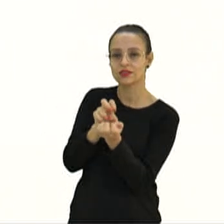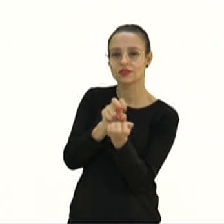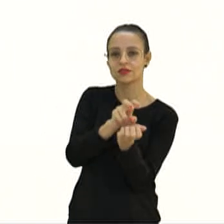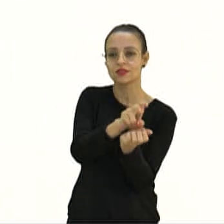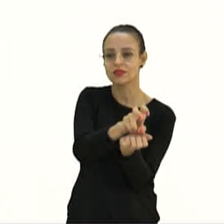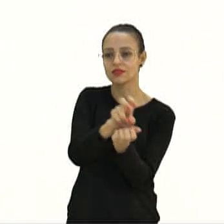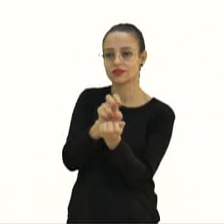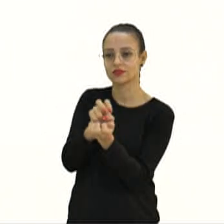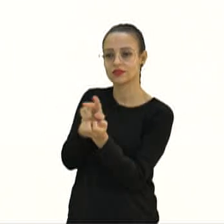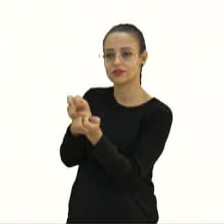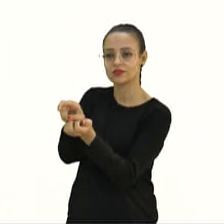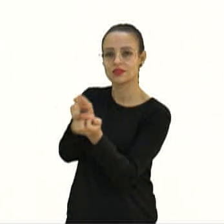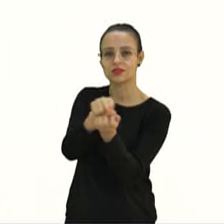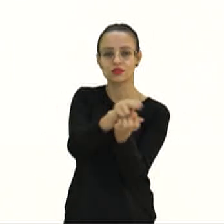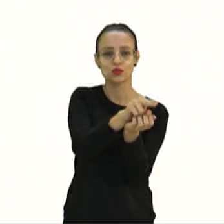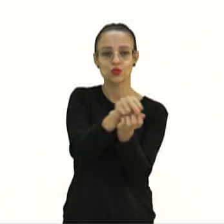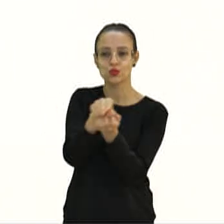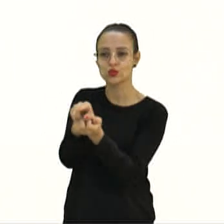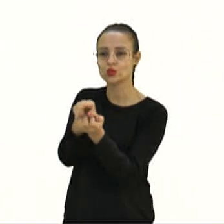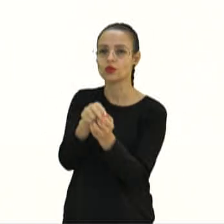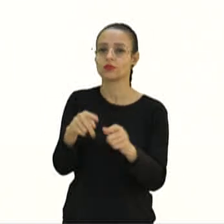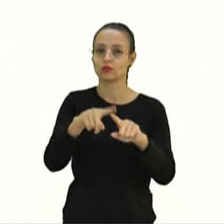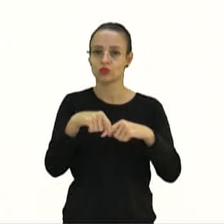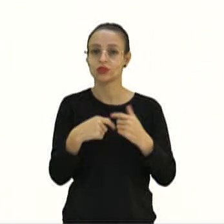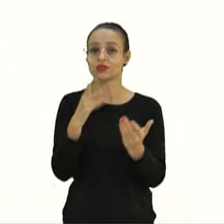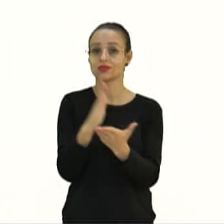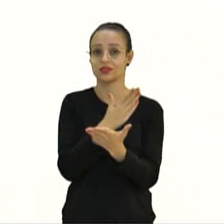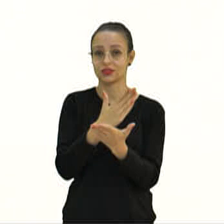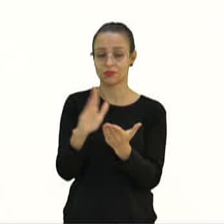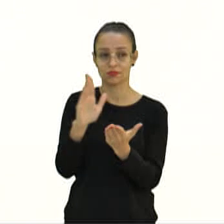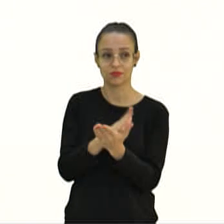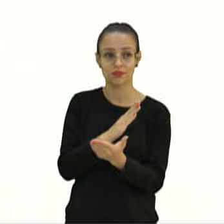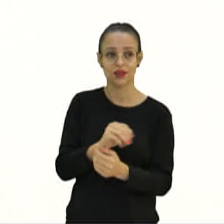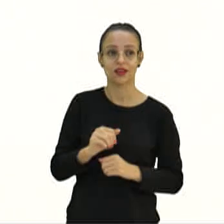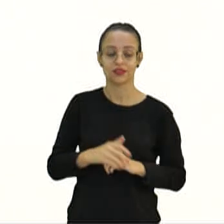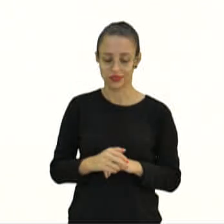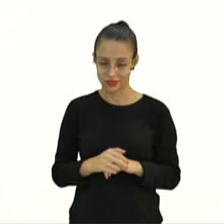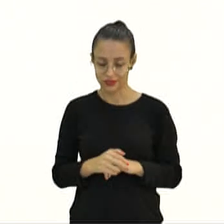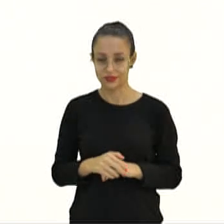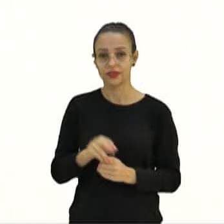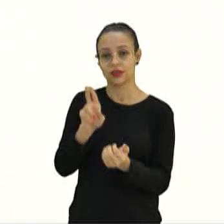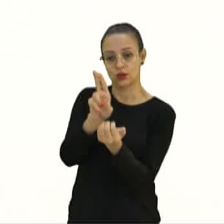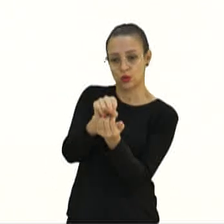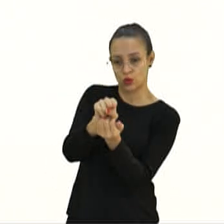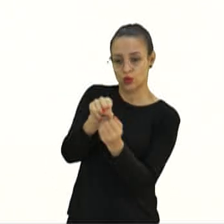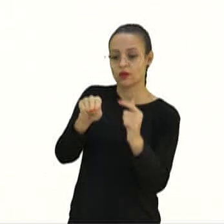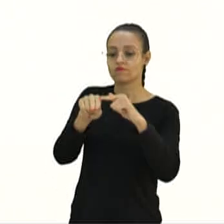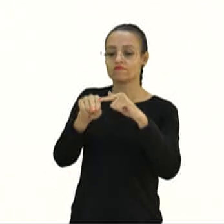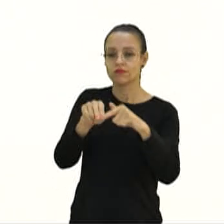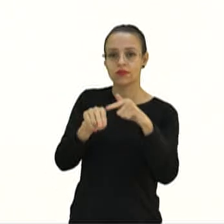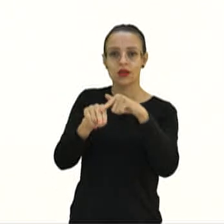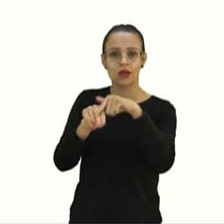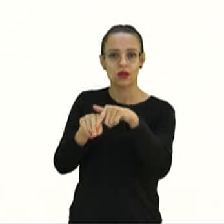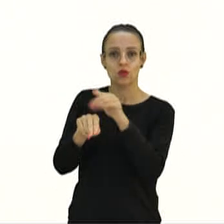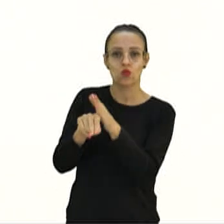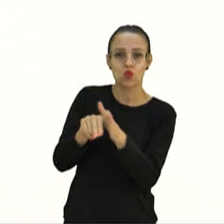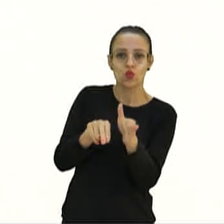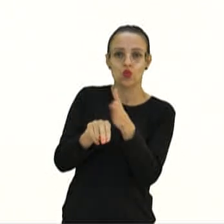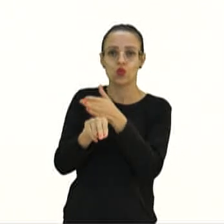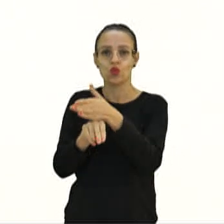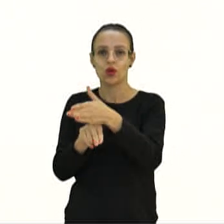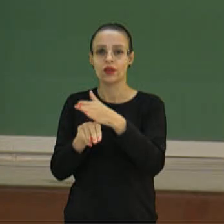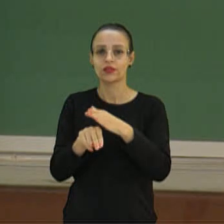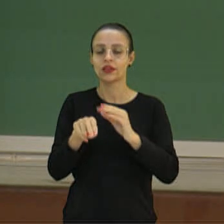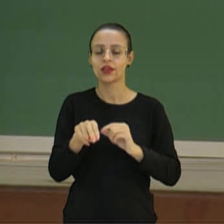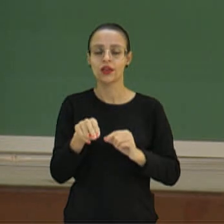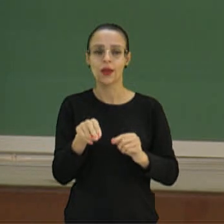língua dela é bífida. O que quer dizer isso? É separada em 2 partes. E eles usam isso para poder